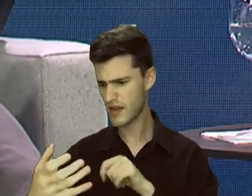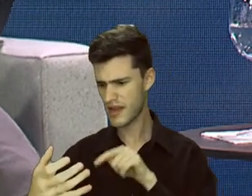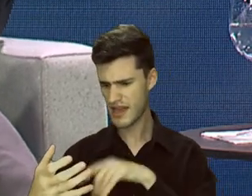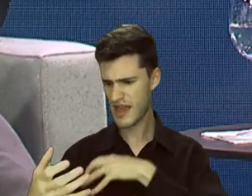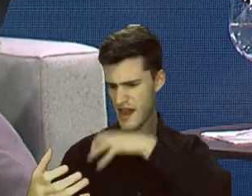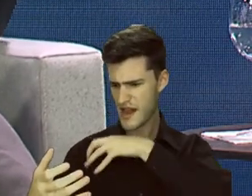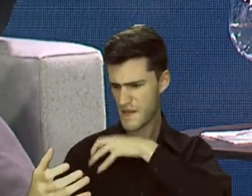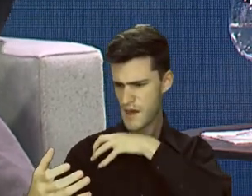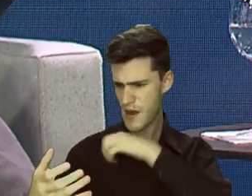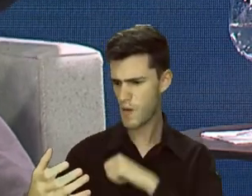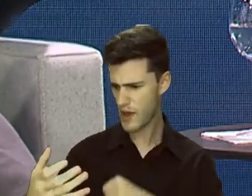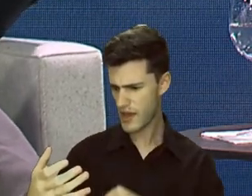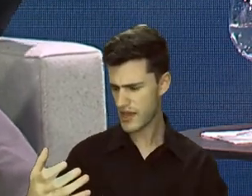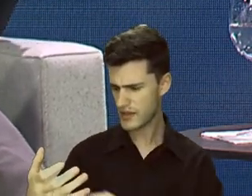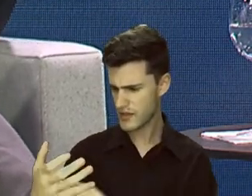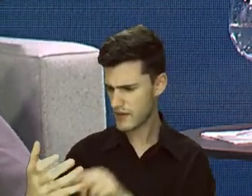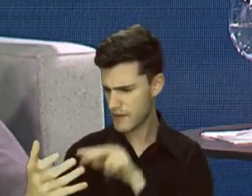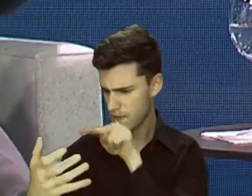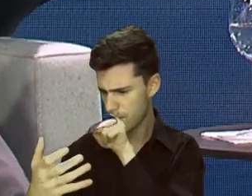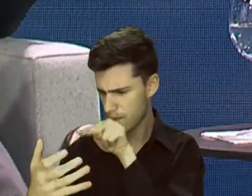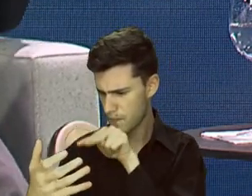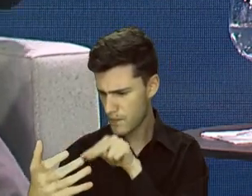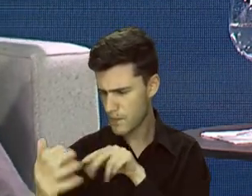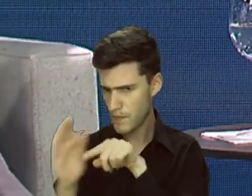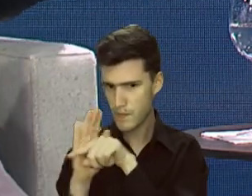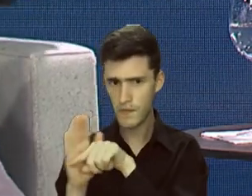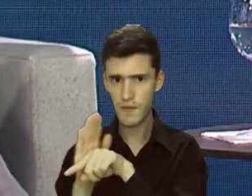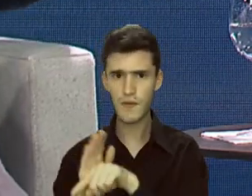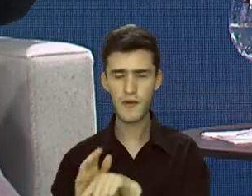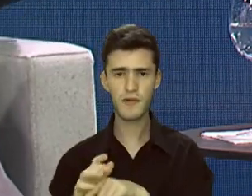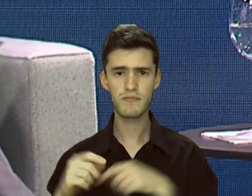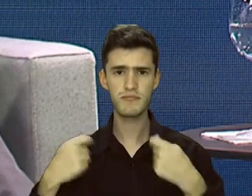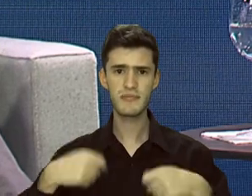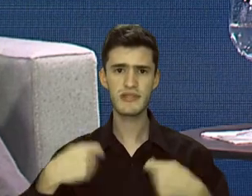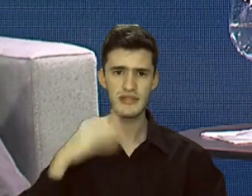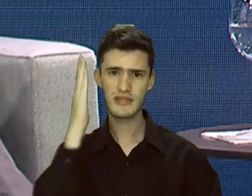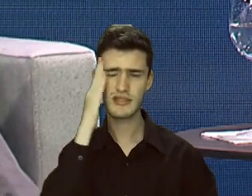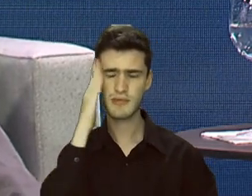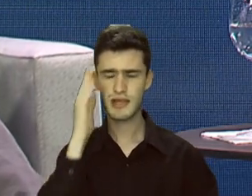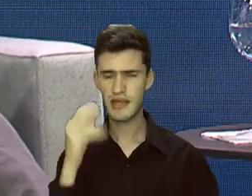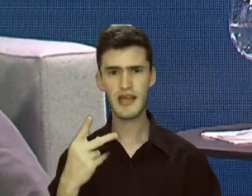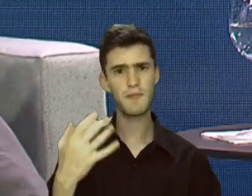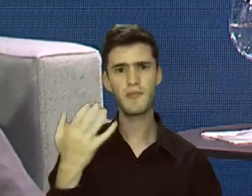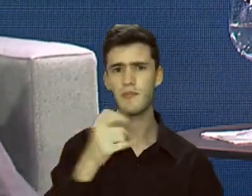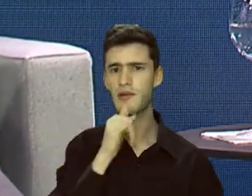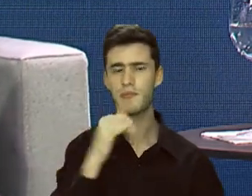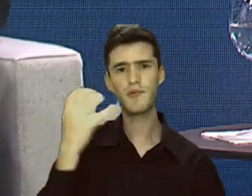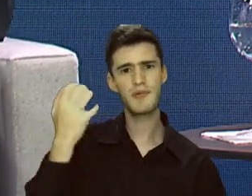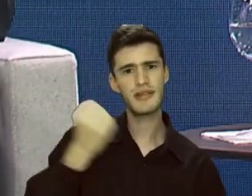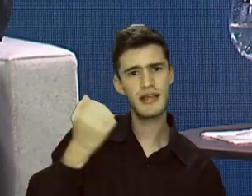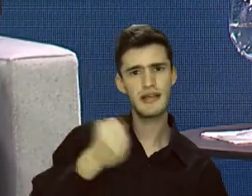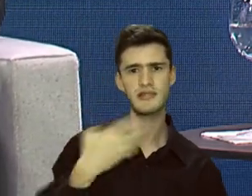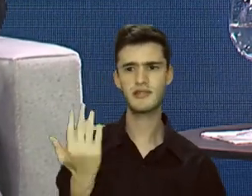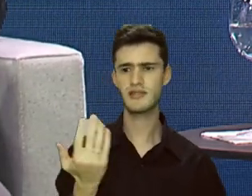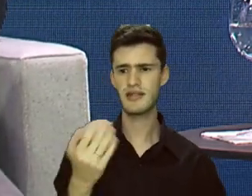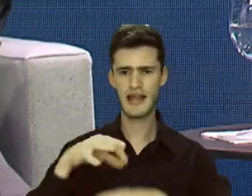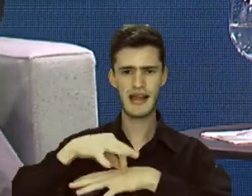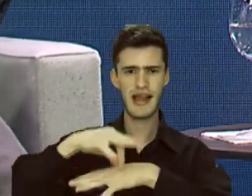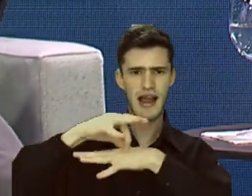ver o rótulo né ou seja eventualmente até saber o bem-estar animal né De onde veio aquele leite de onde veio aquela carne né